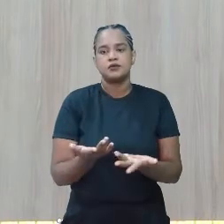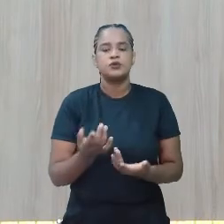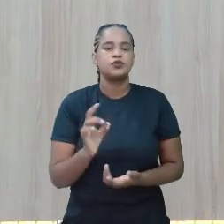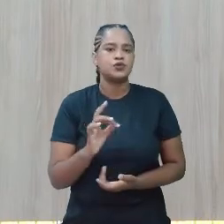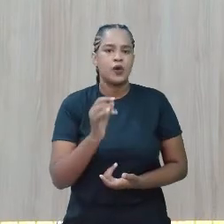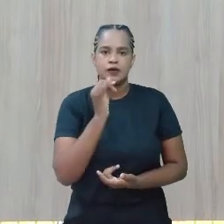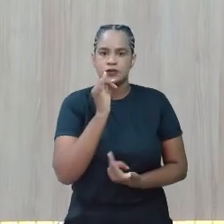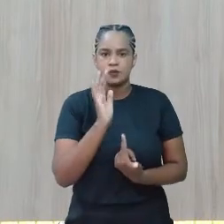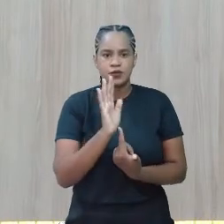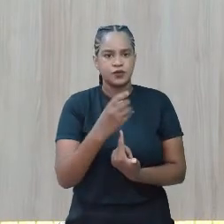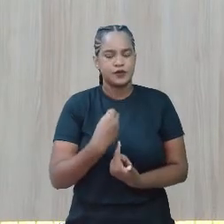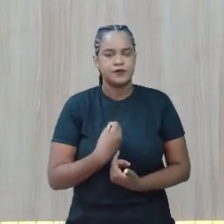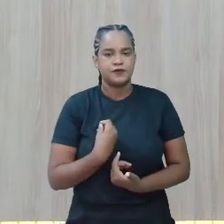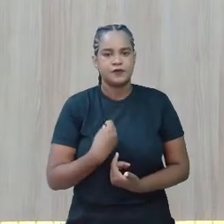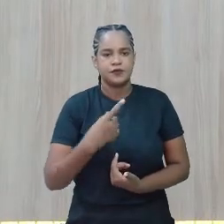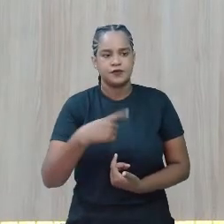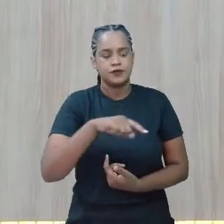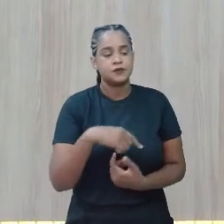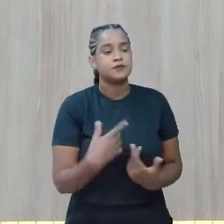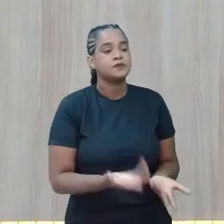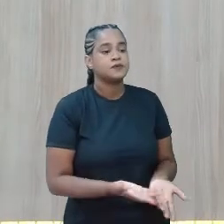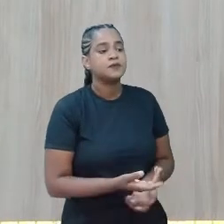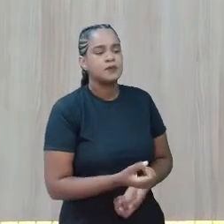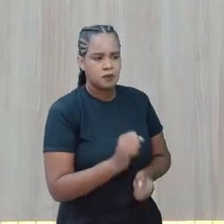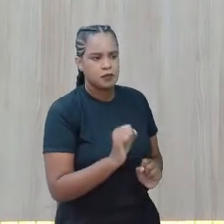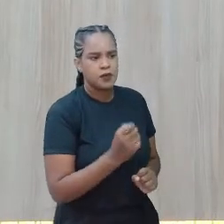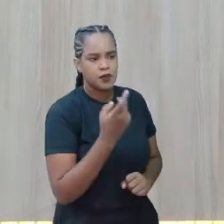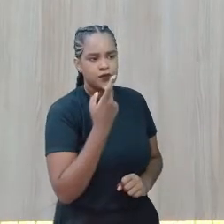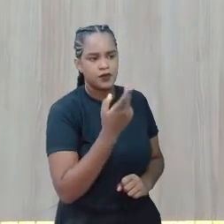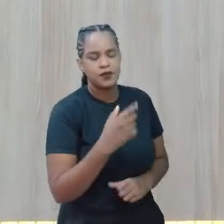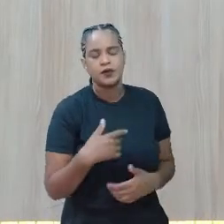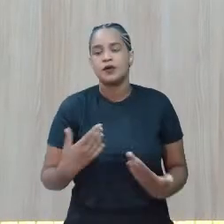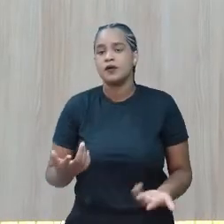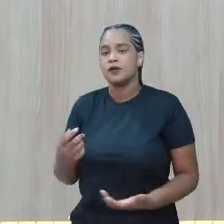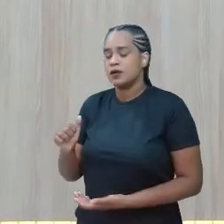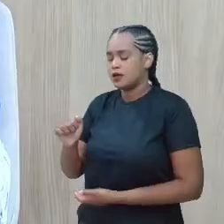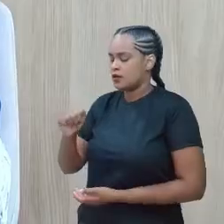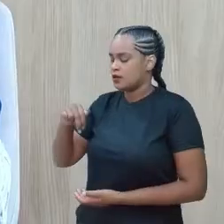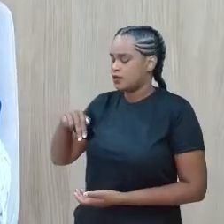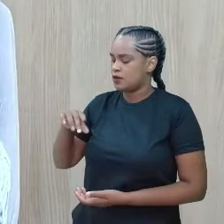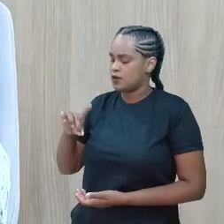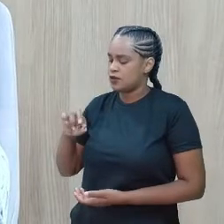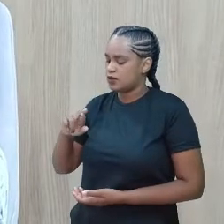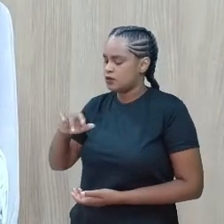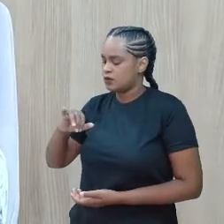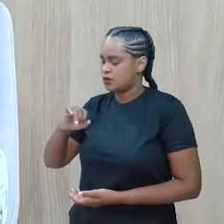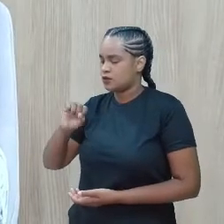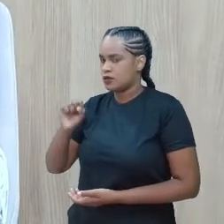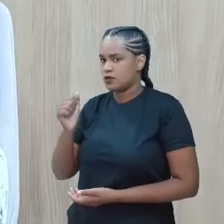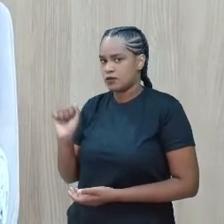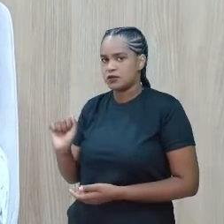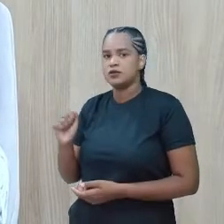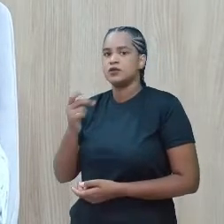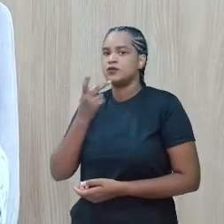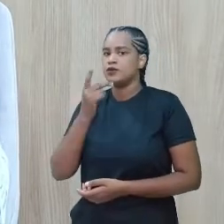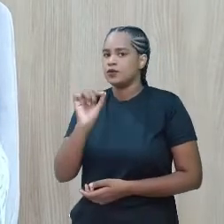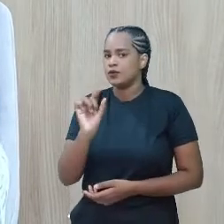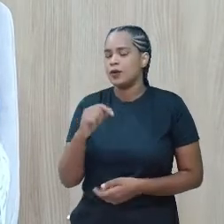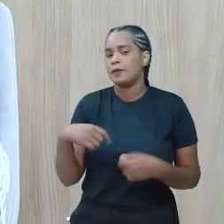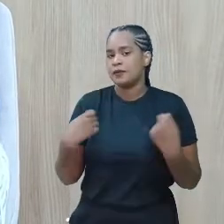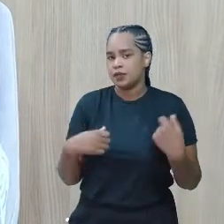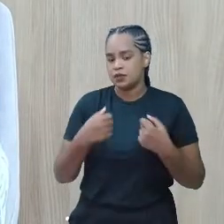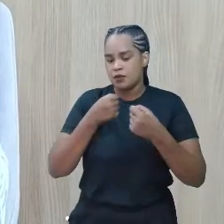vocês. A entrevista... Sim, professora Camille. A Andresa aqui está falando que ela precisa fazer